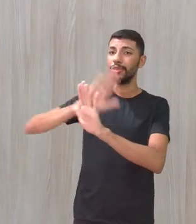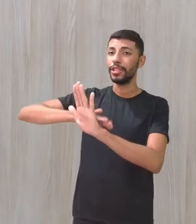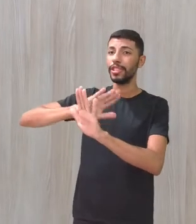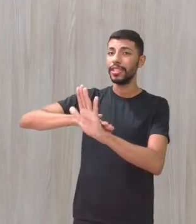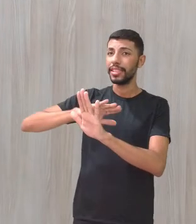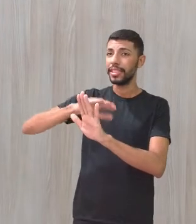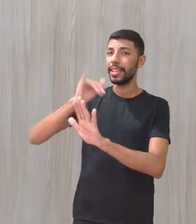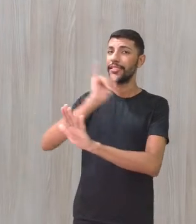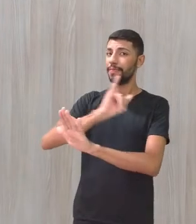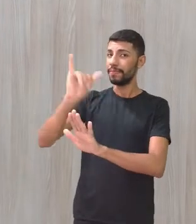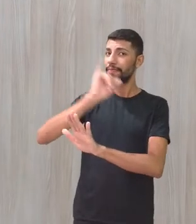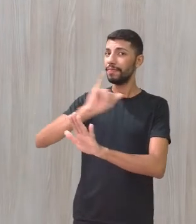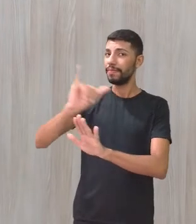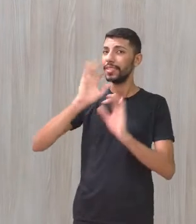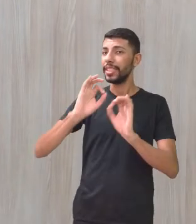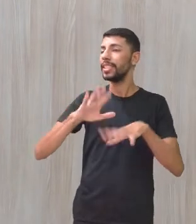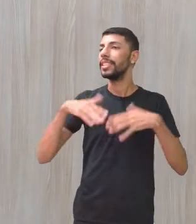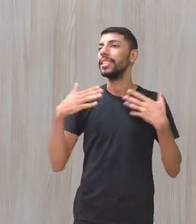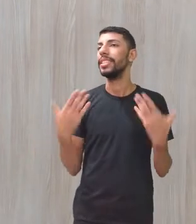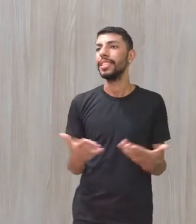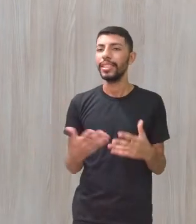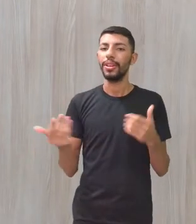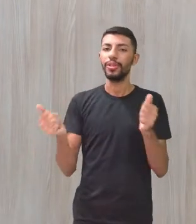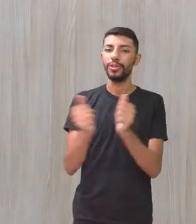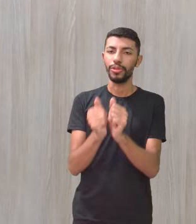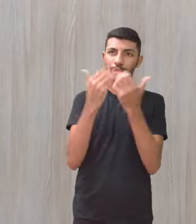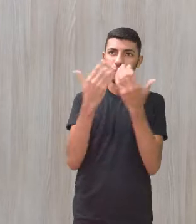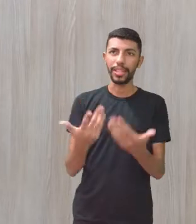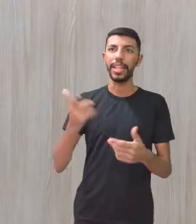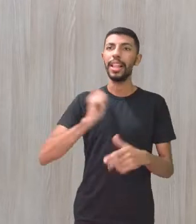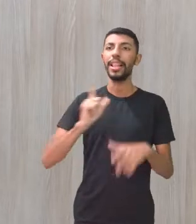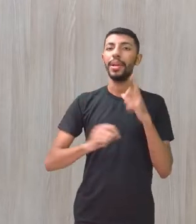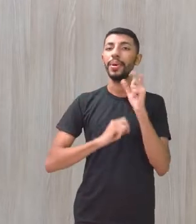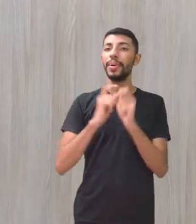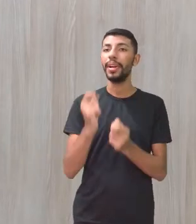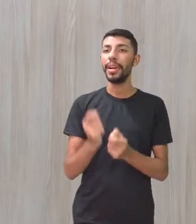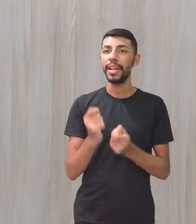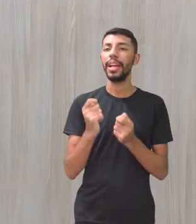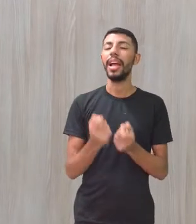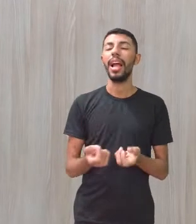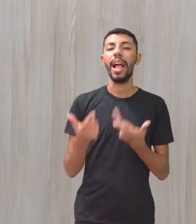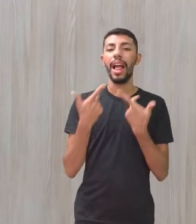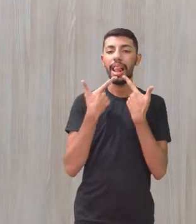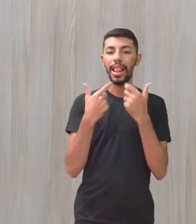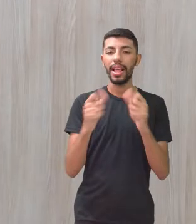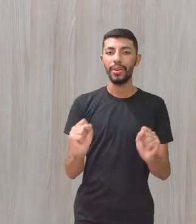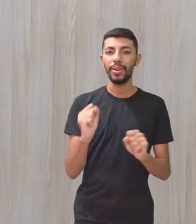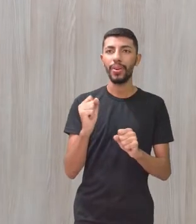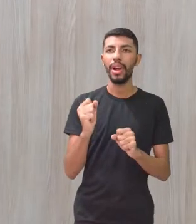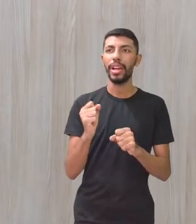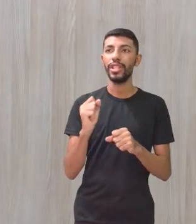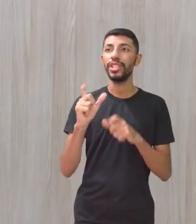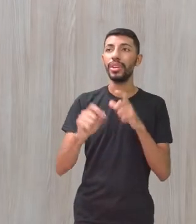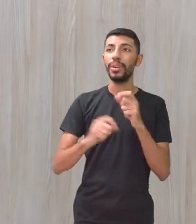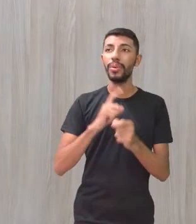só. E aí, acompanhada delas, a gente também tem a linguagem verbal complementando a informação da imagem